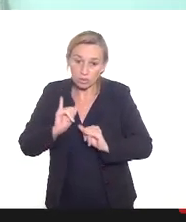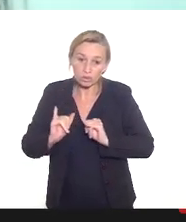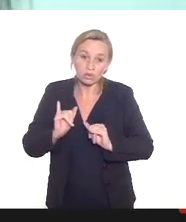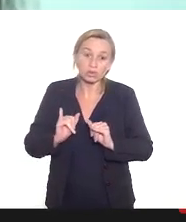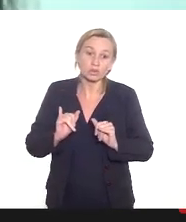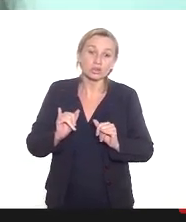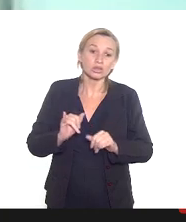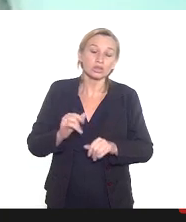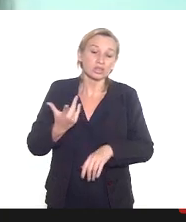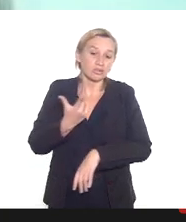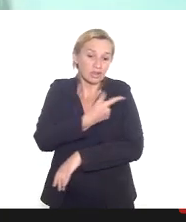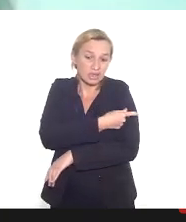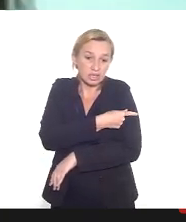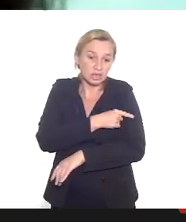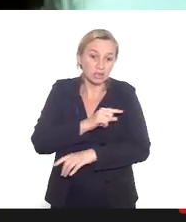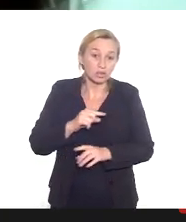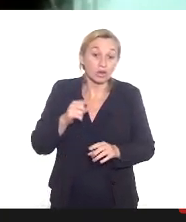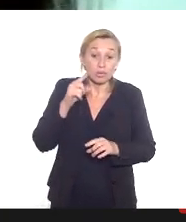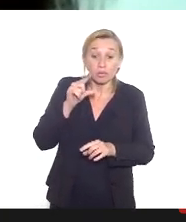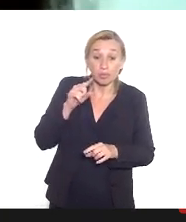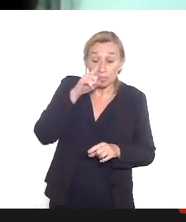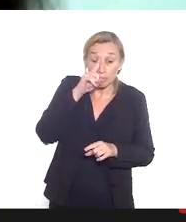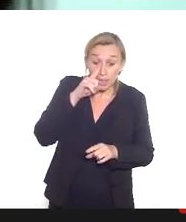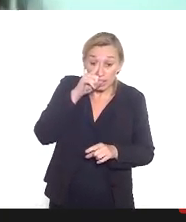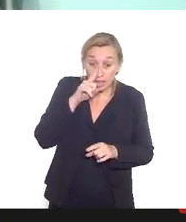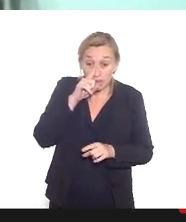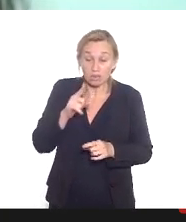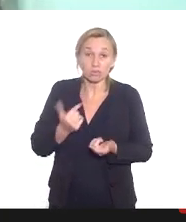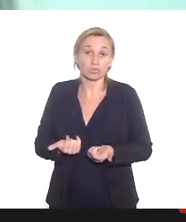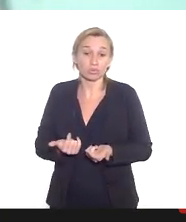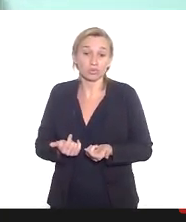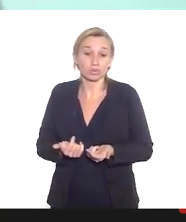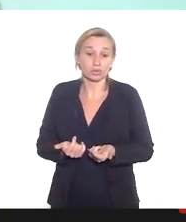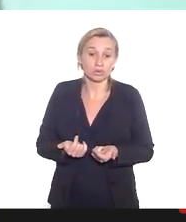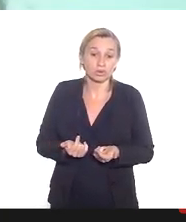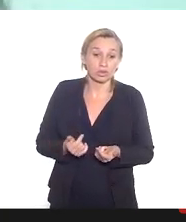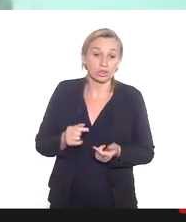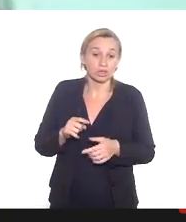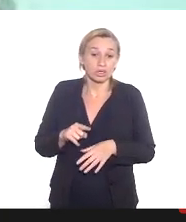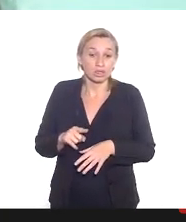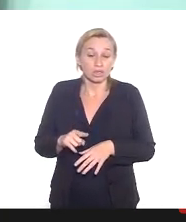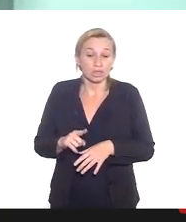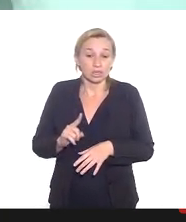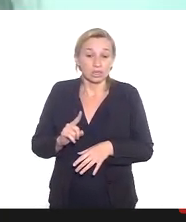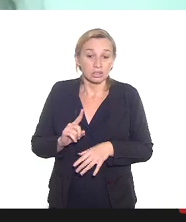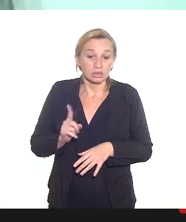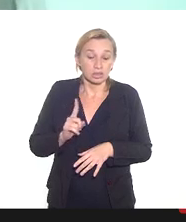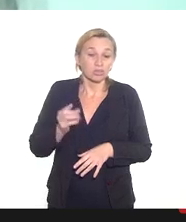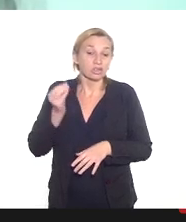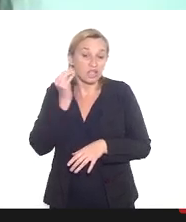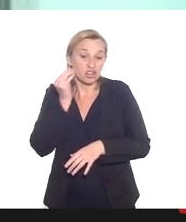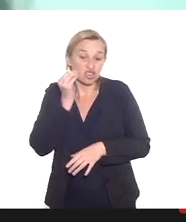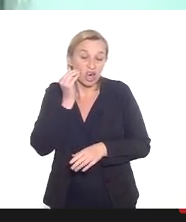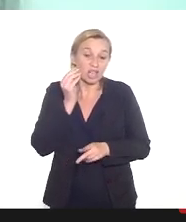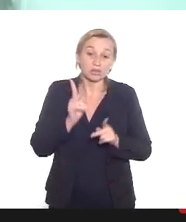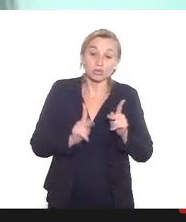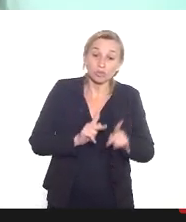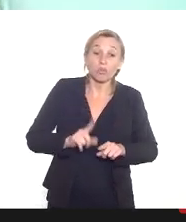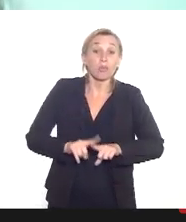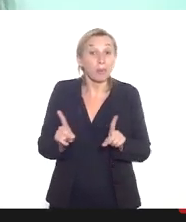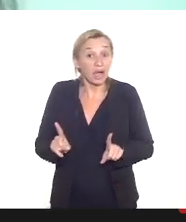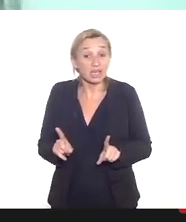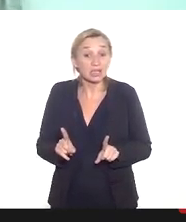quantas imunizantes sobre os riscos e benefícios sobre o fato desses imunizantes não terem sido ainda testados na população